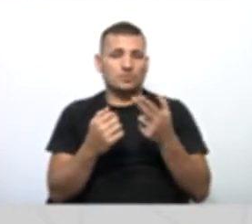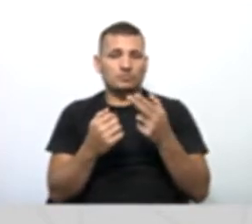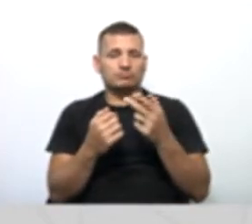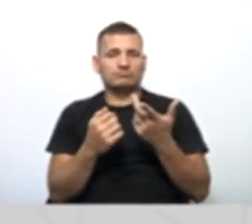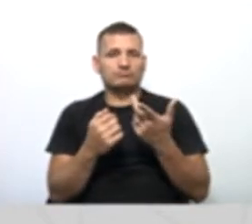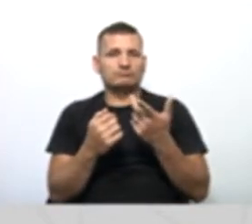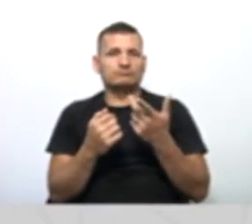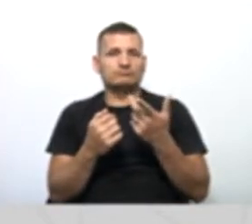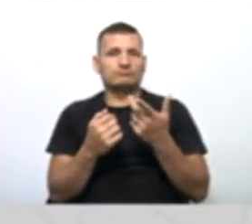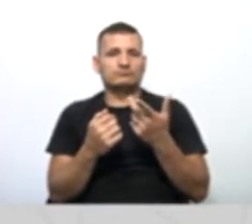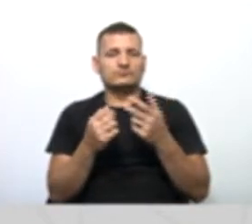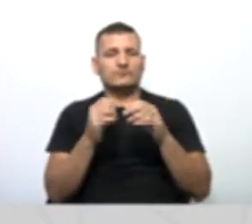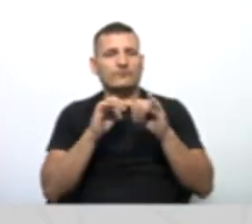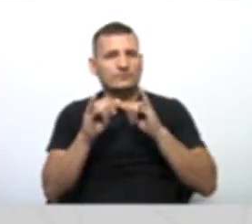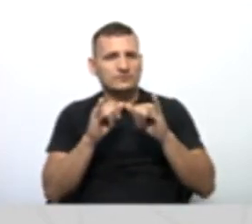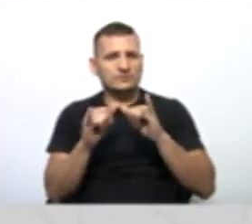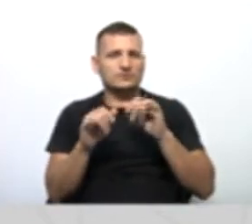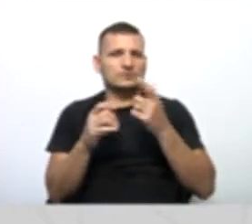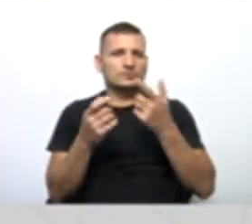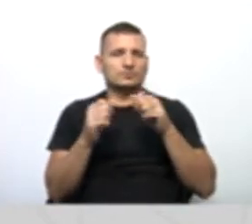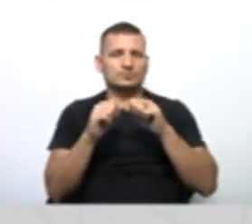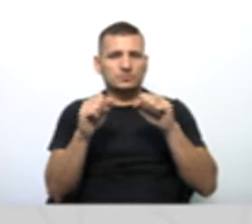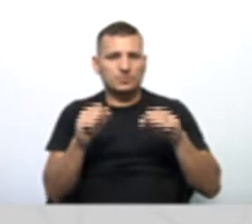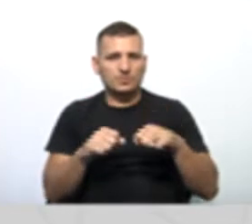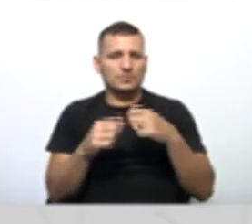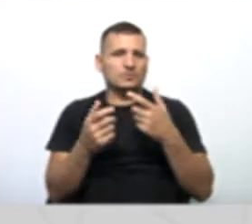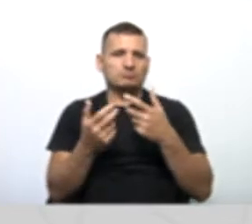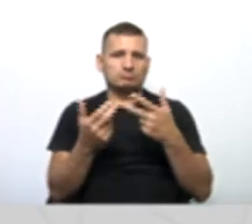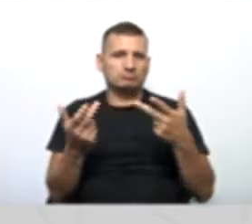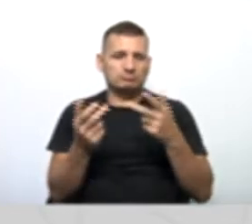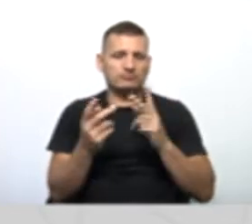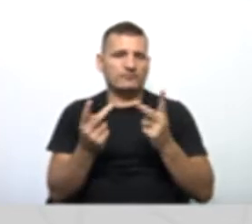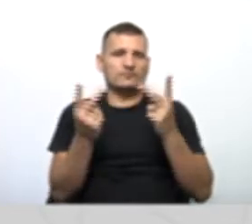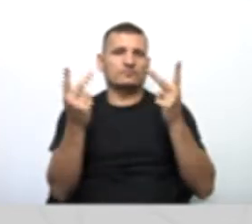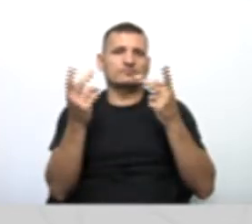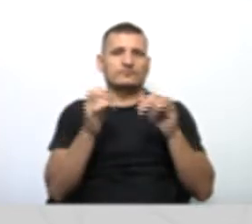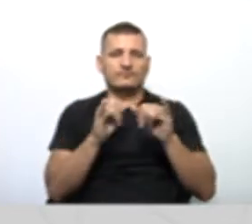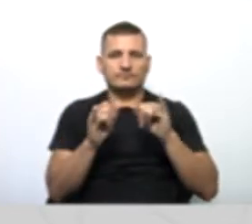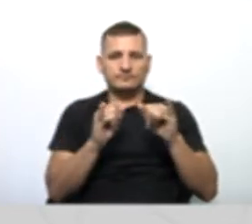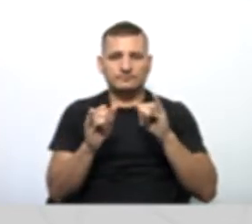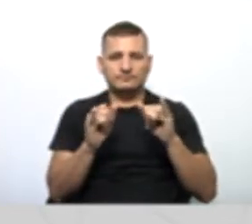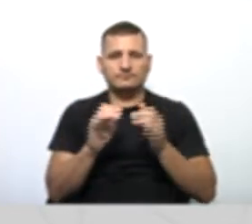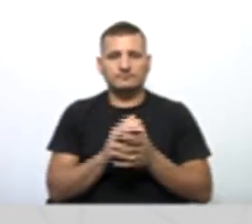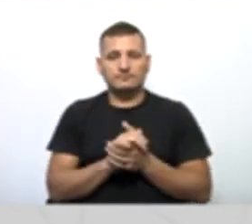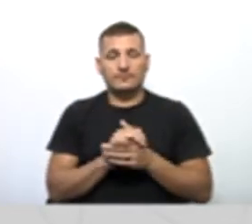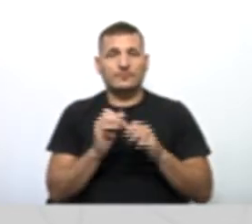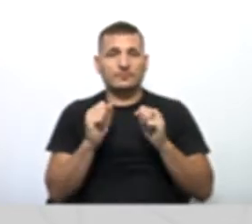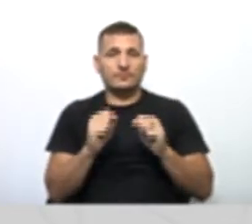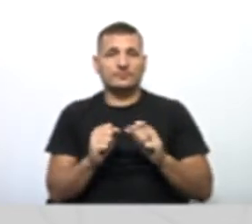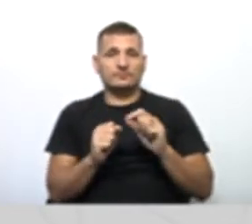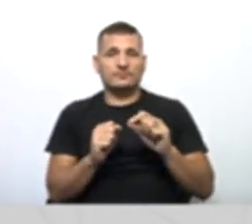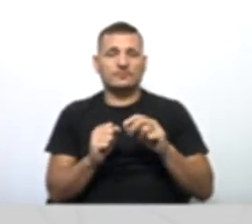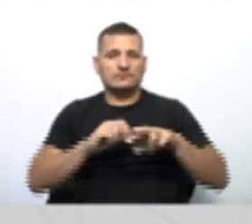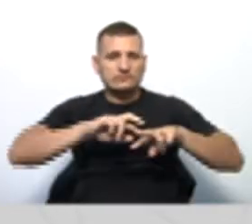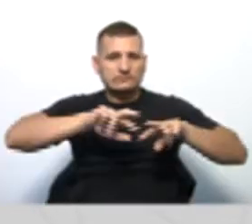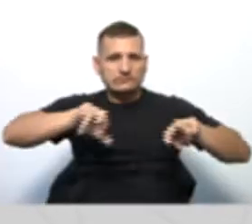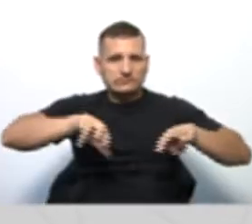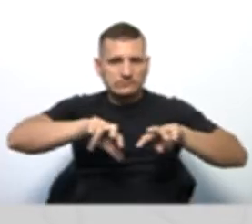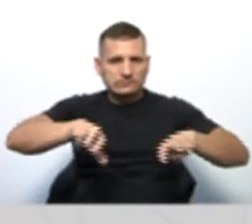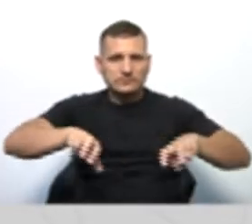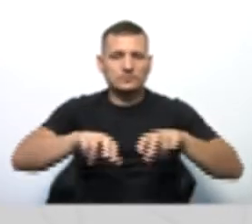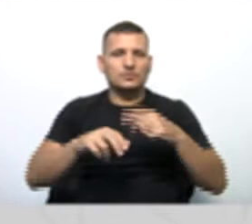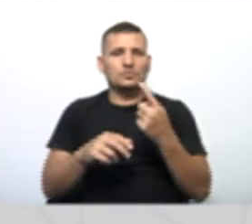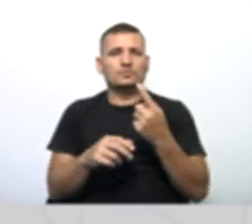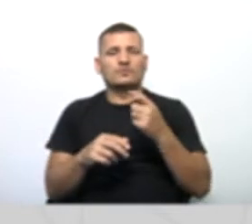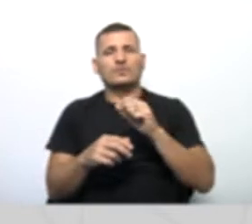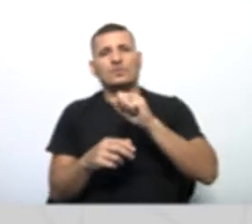ativos, que seriam os elementos de valor, né, de informação, que pode ser explorada por uma ou mais